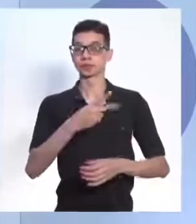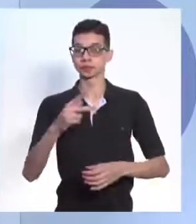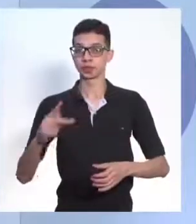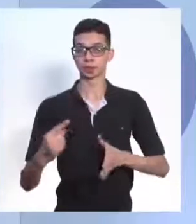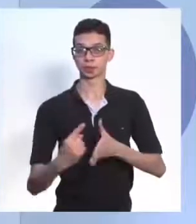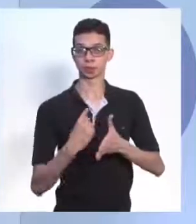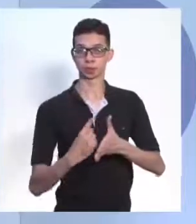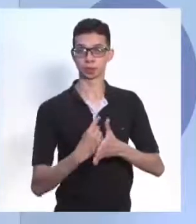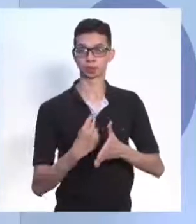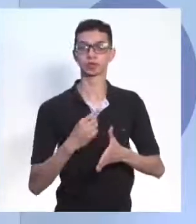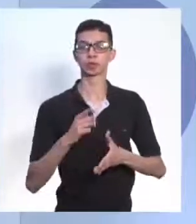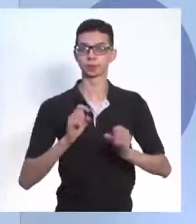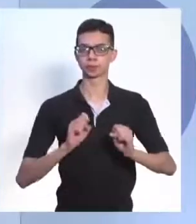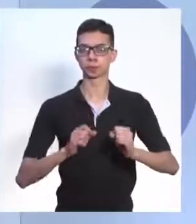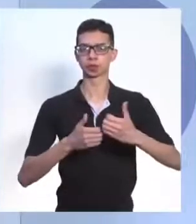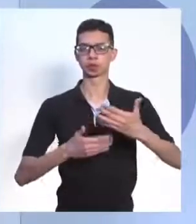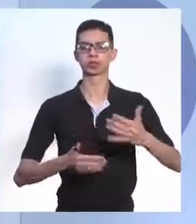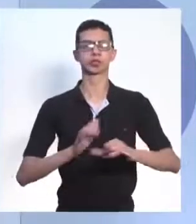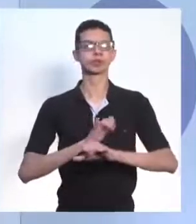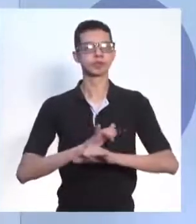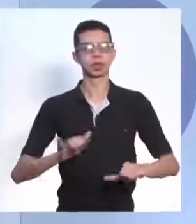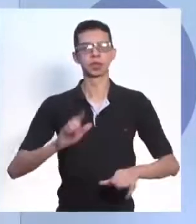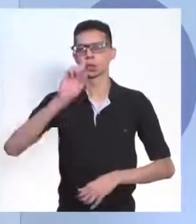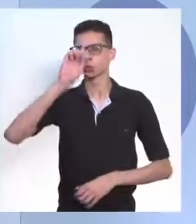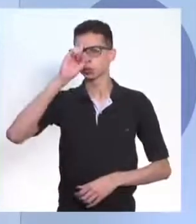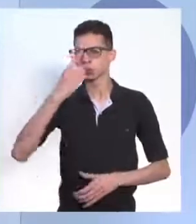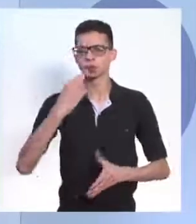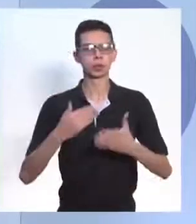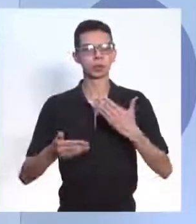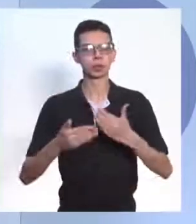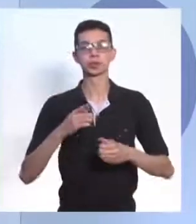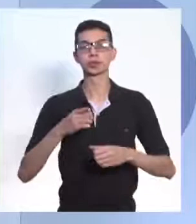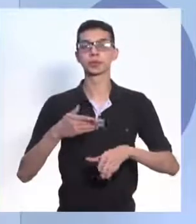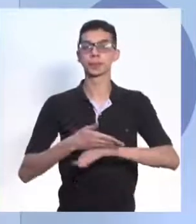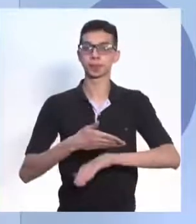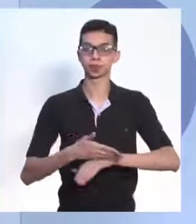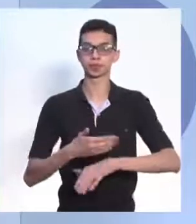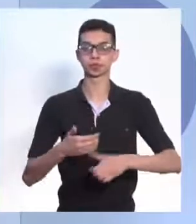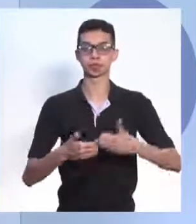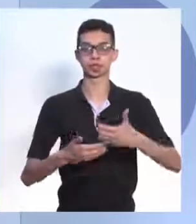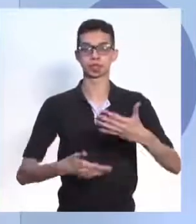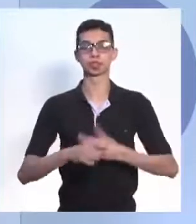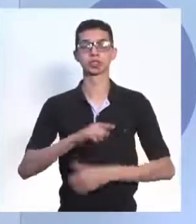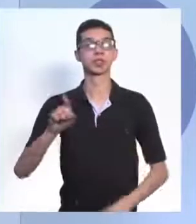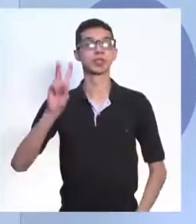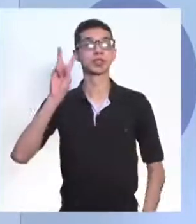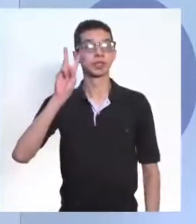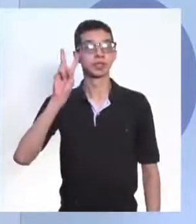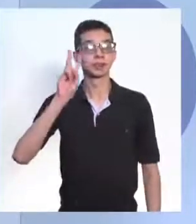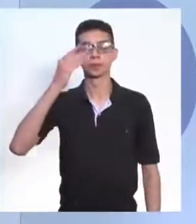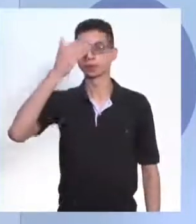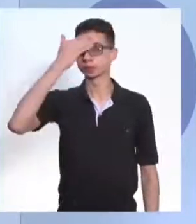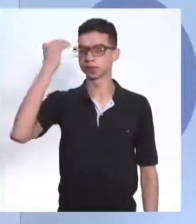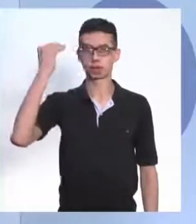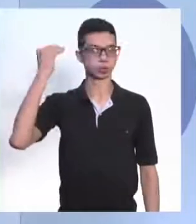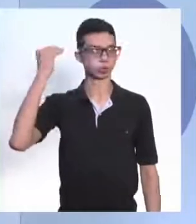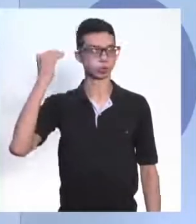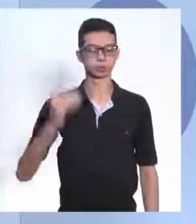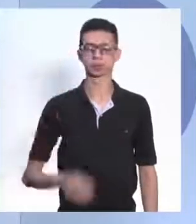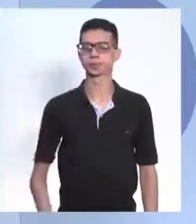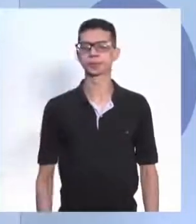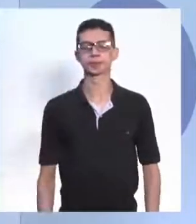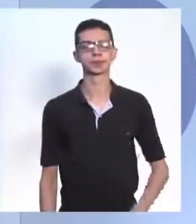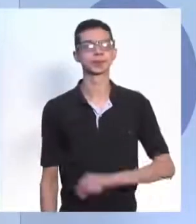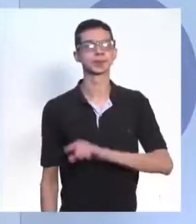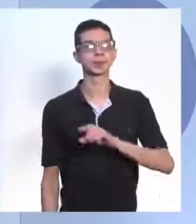Então coloquem lá, tirem dúvidas, participem do chat, né? Lembrando aí, ó, só não esqueça os alunos, né, Ale, que estão